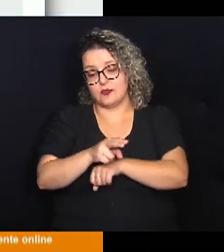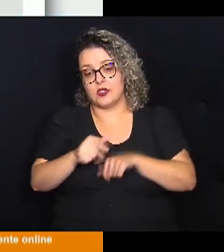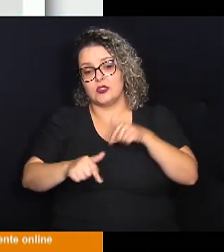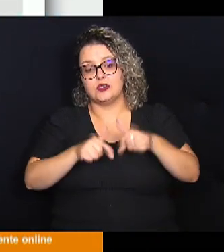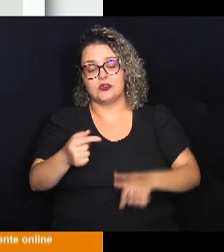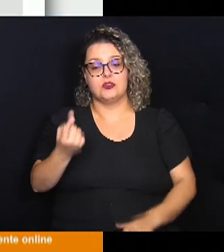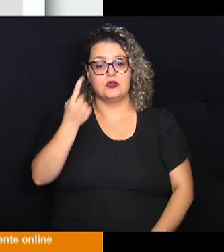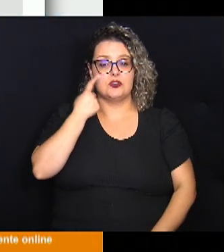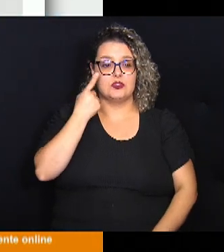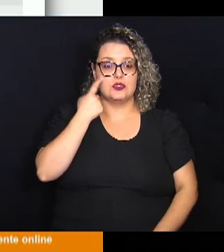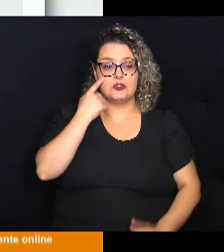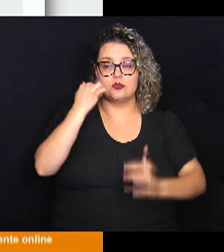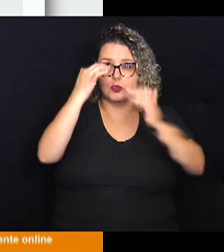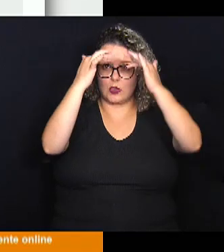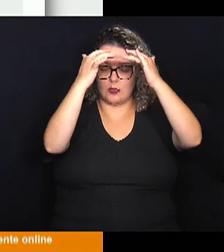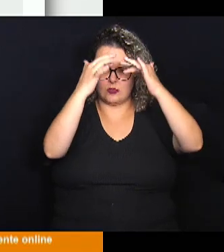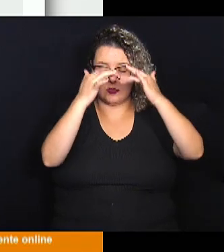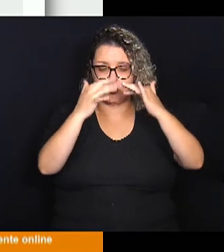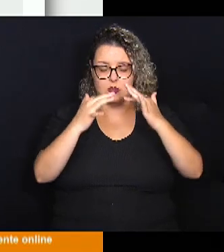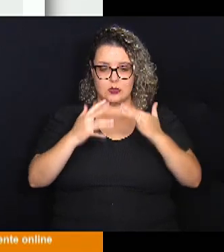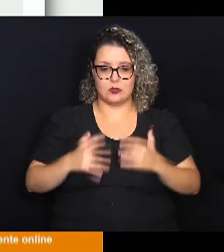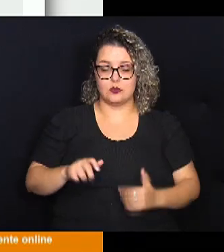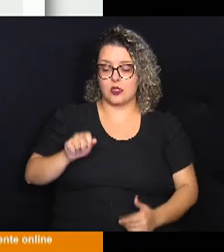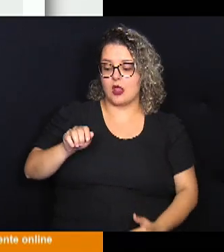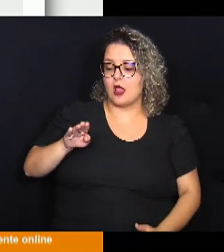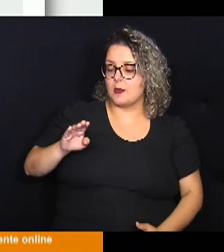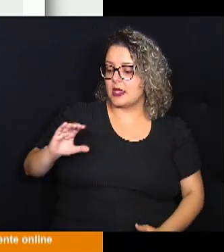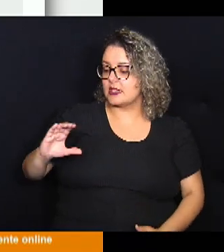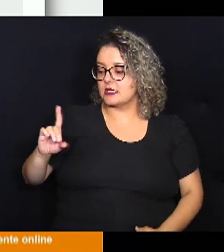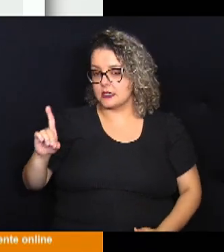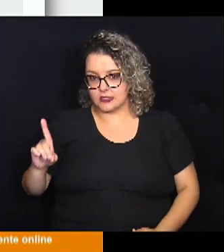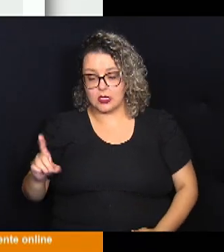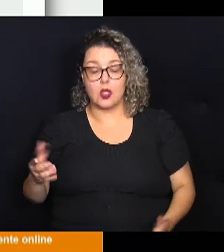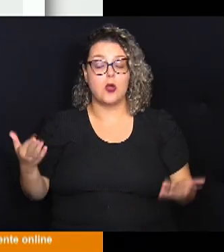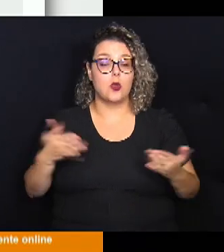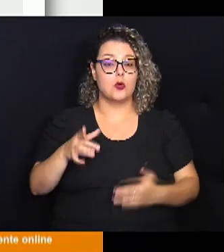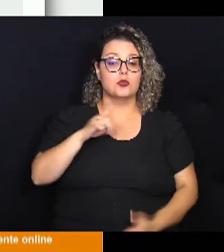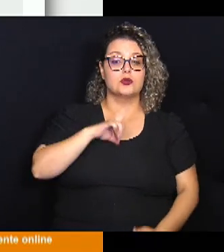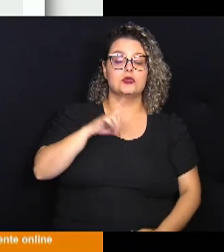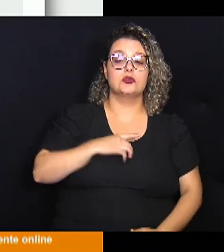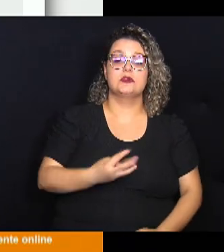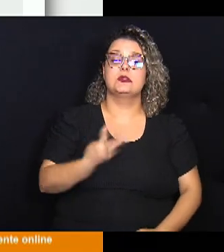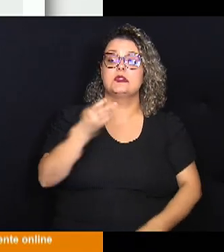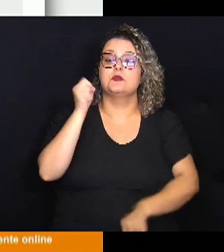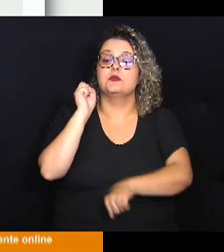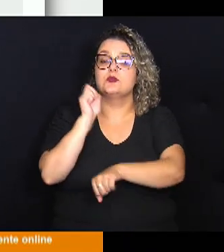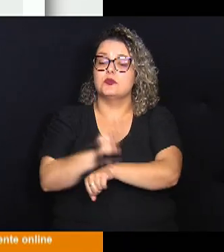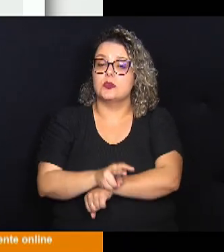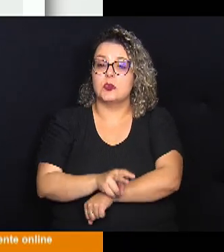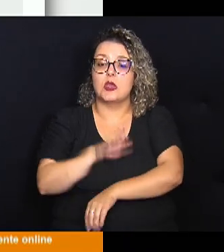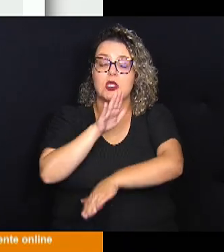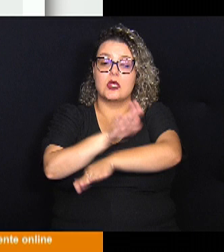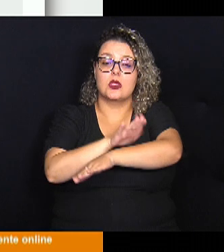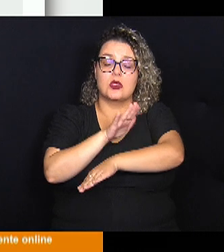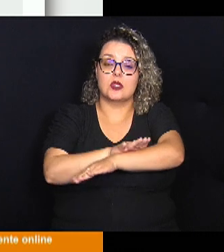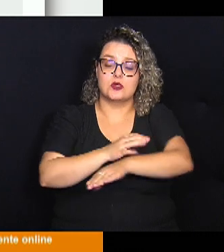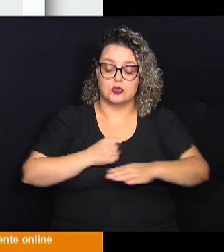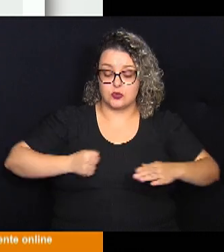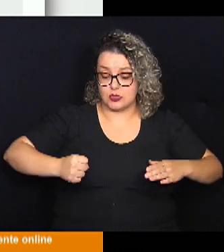ver aí por ordem alfabética. Hoje, por exemplo, nós temos 3 vagas como ajudante de